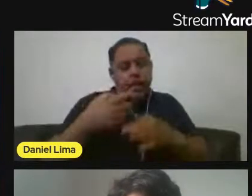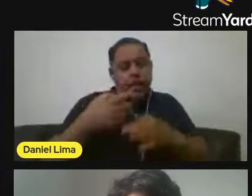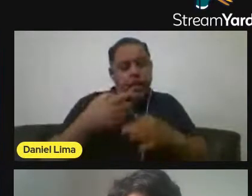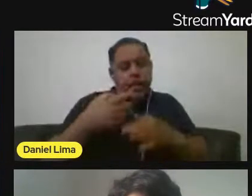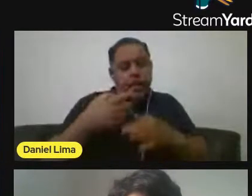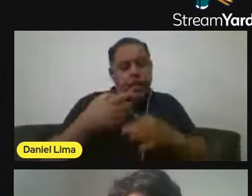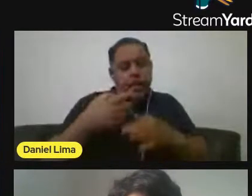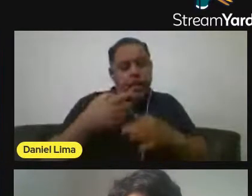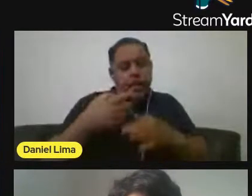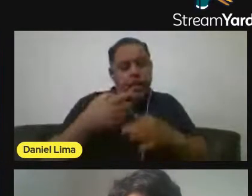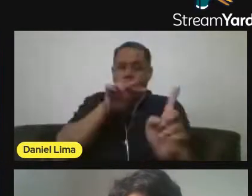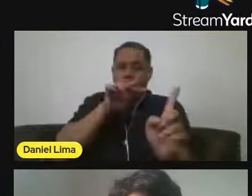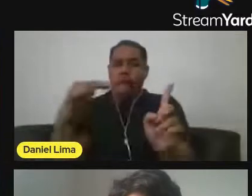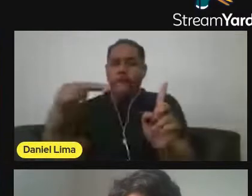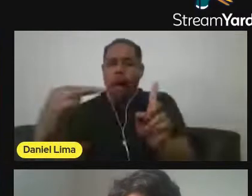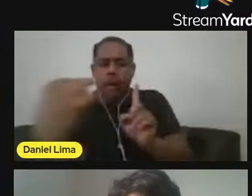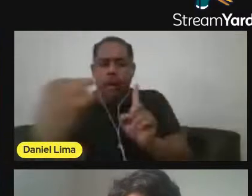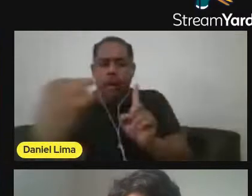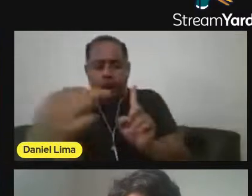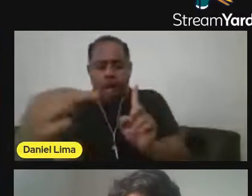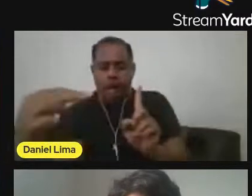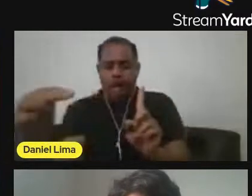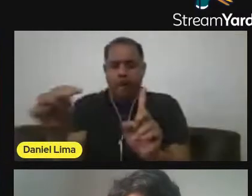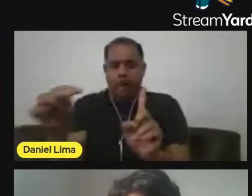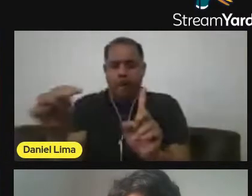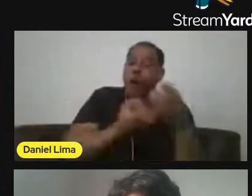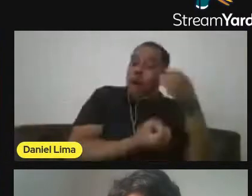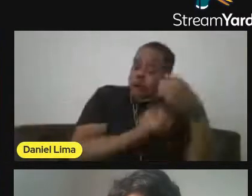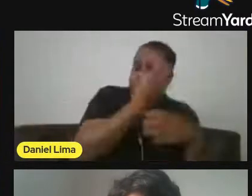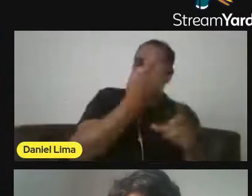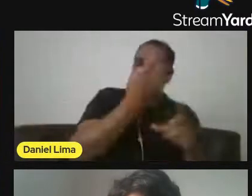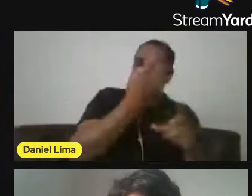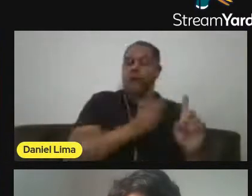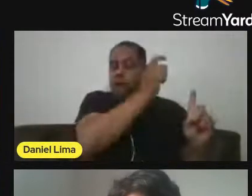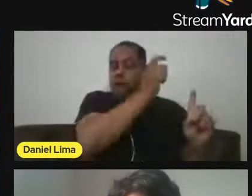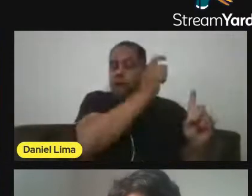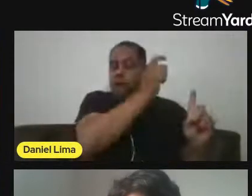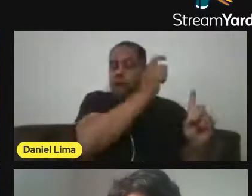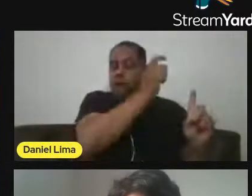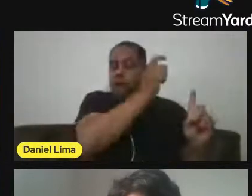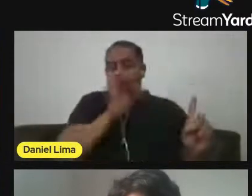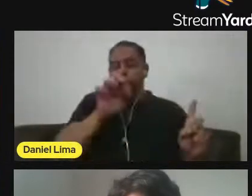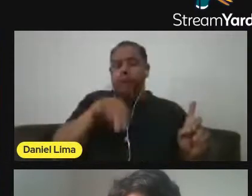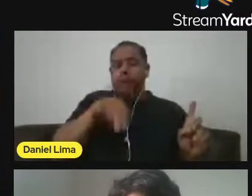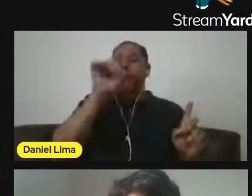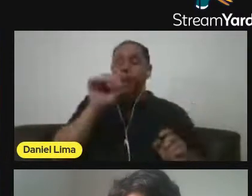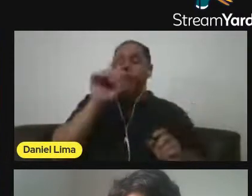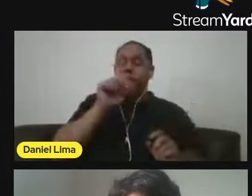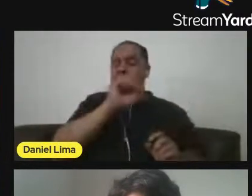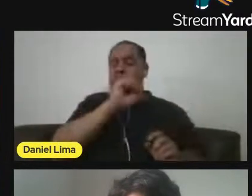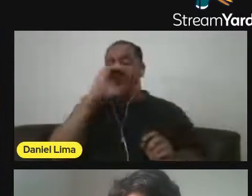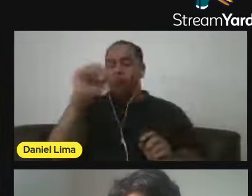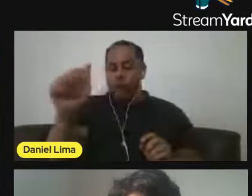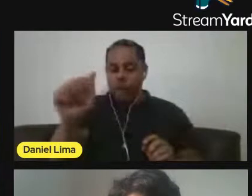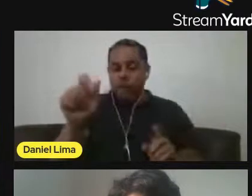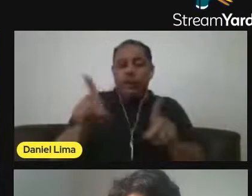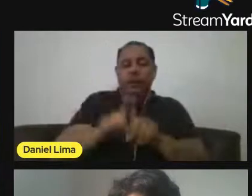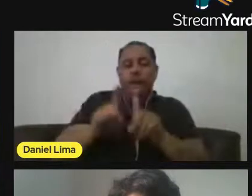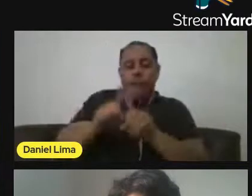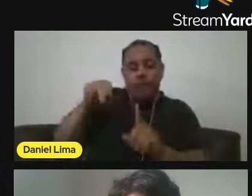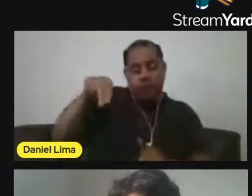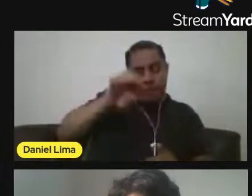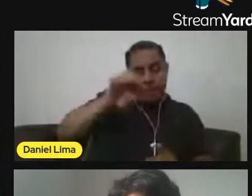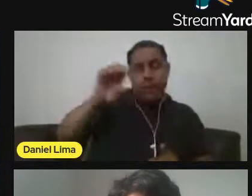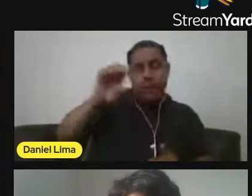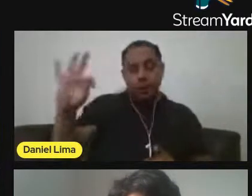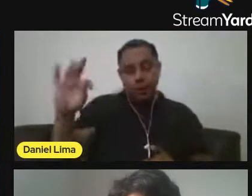aparecem, vão aparecer no Fernando Pessoa e aparecem também no Nietzsche. E isso é algo extremamente